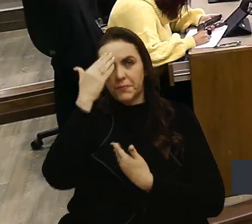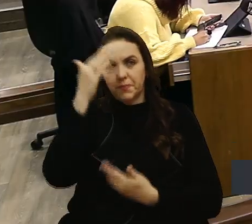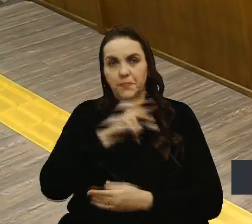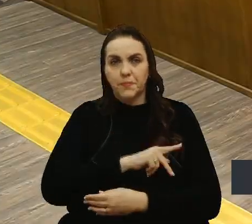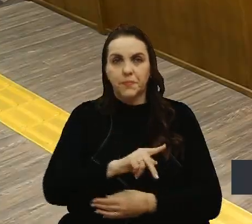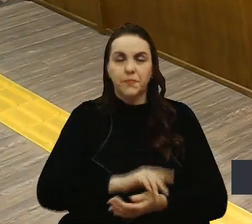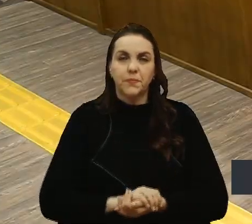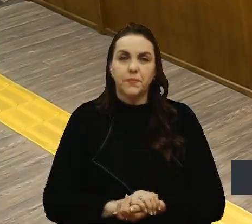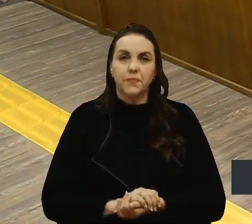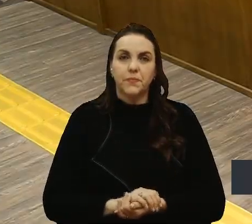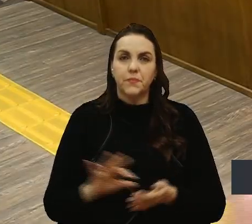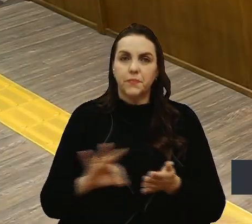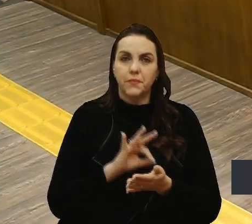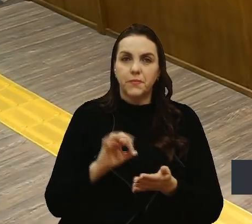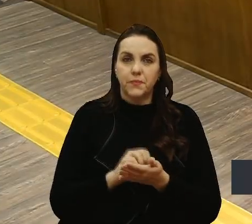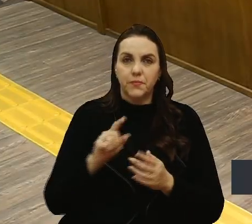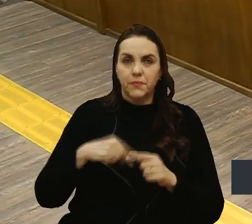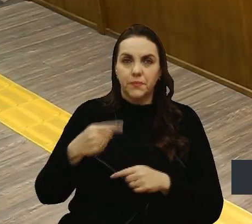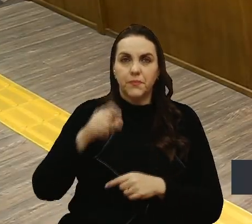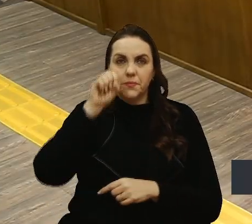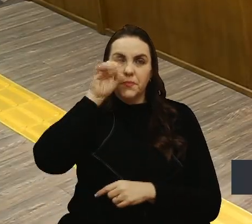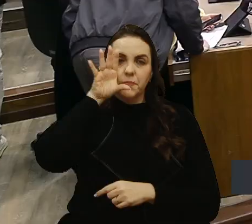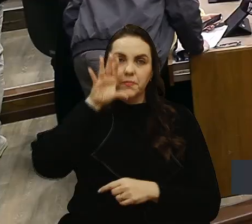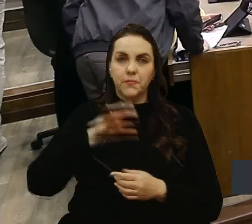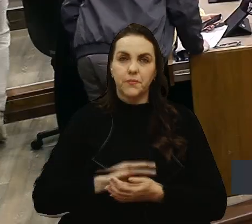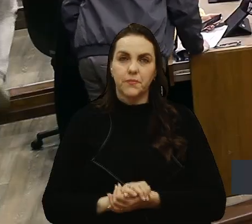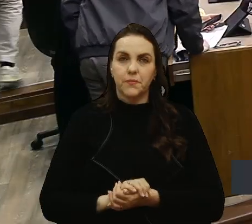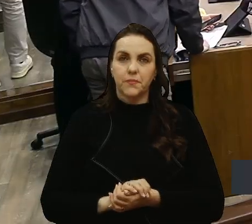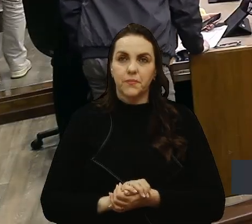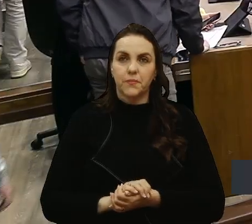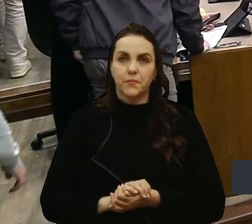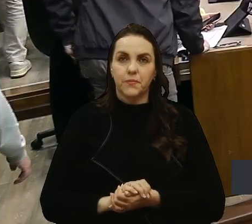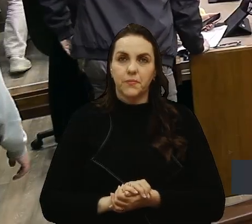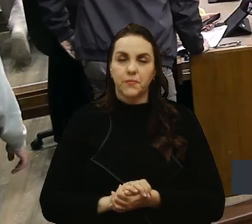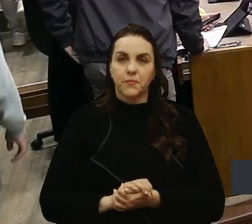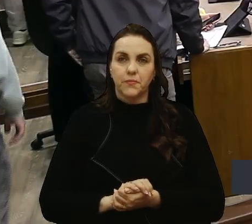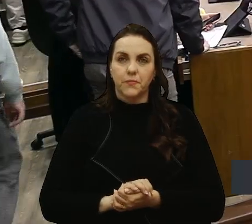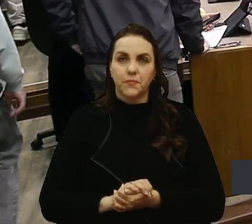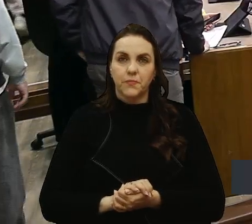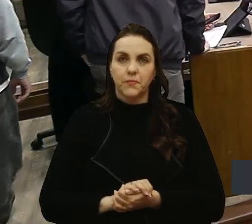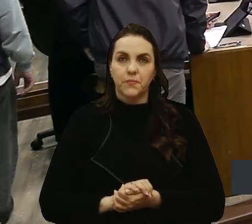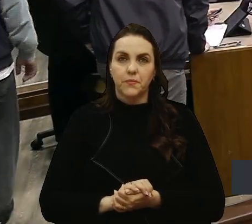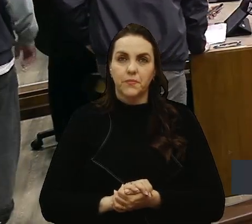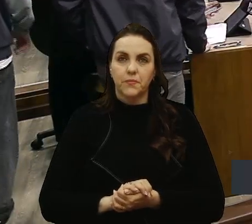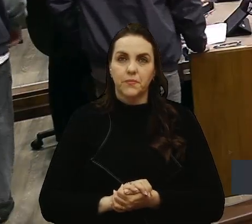Próximo inscrito, vereador Fiuza. Pois não, senhor presidente, senhoras e senhores vereadores,